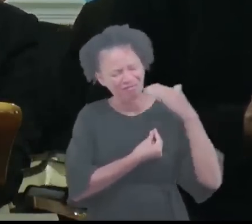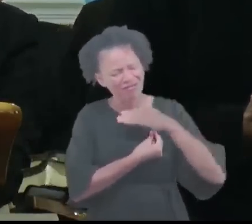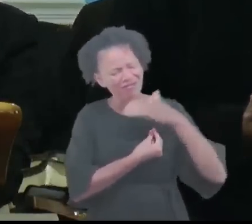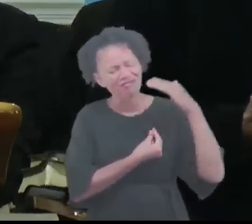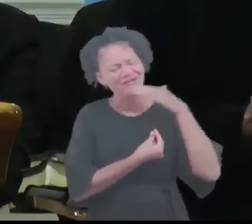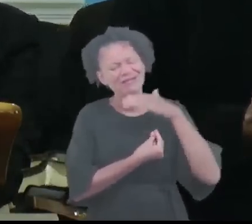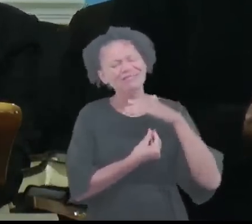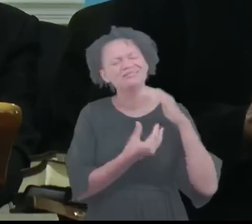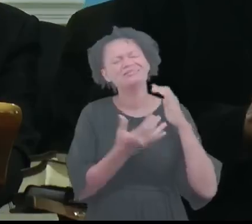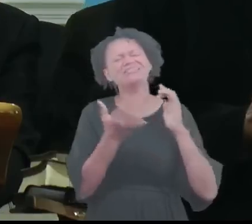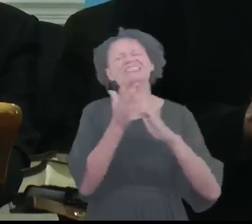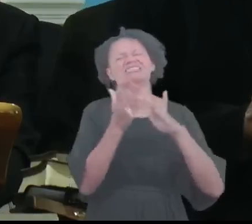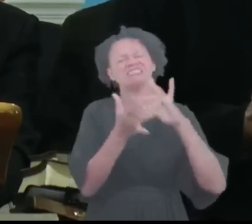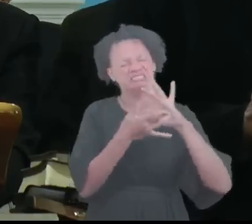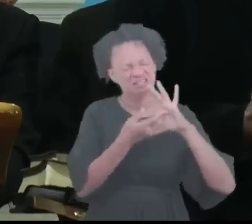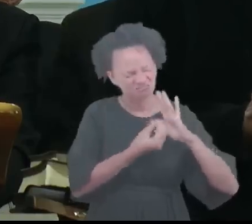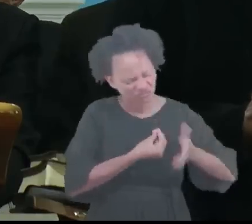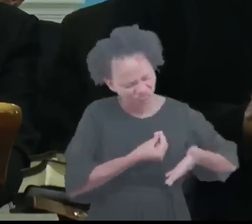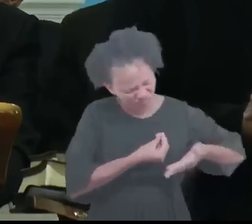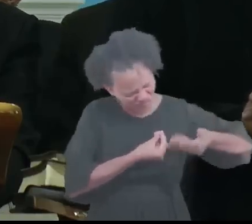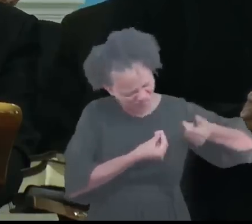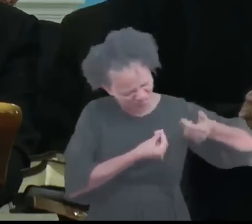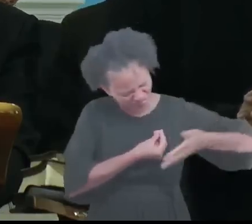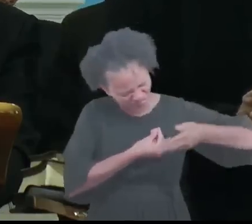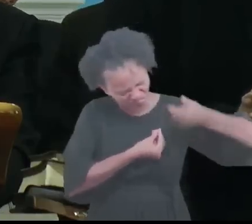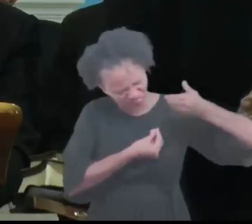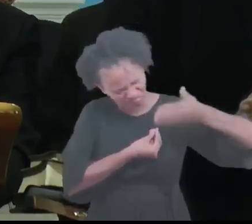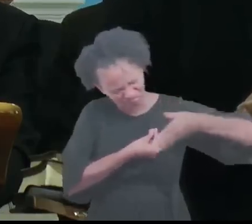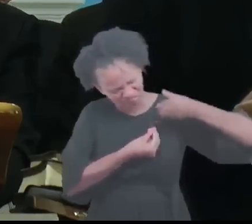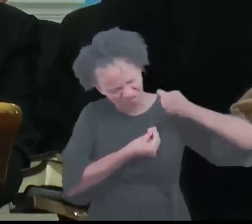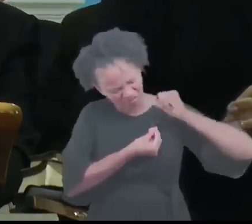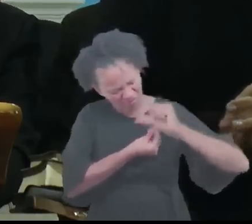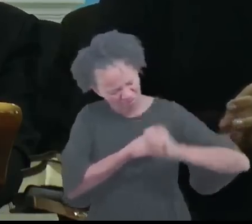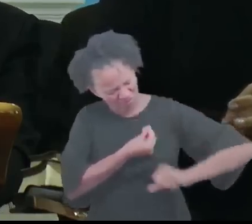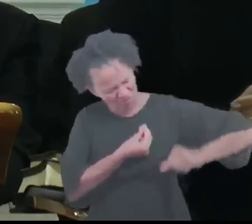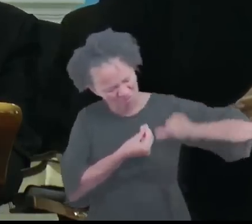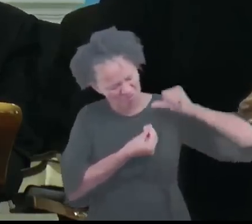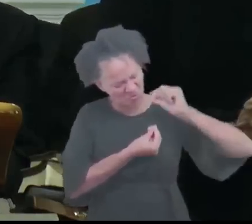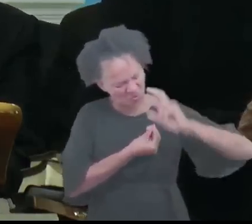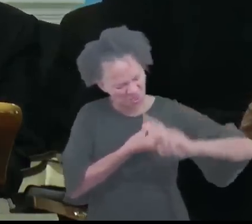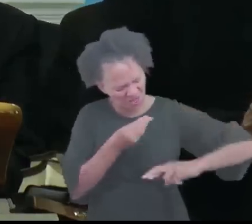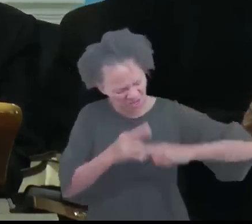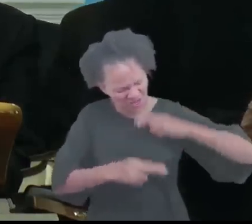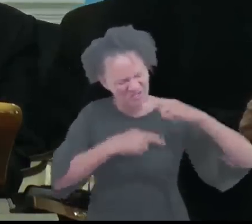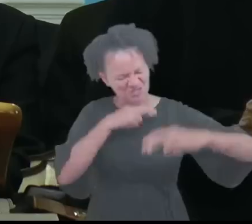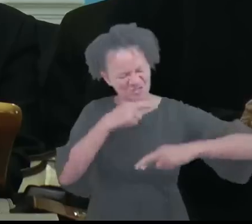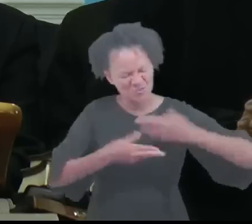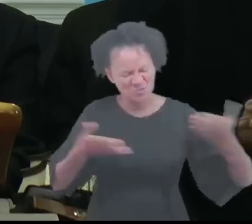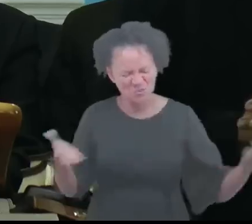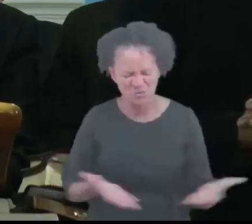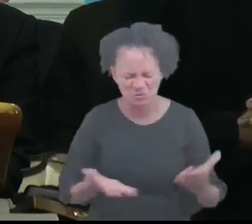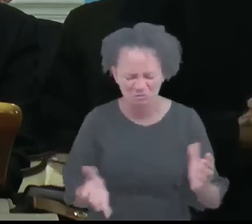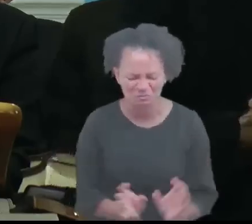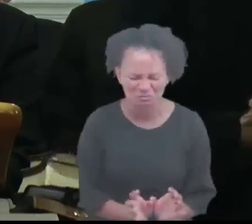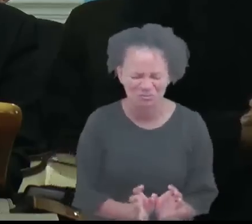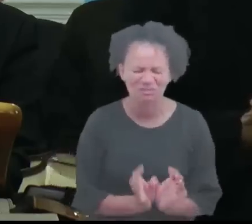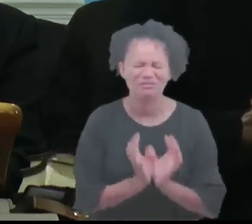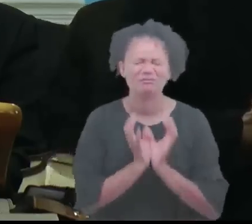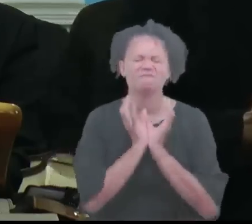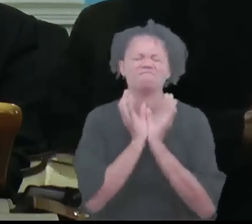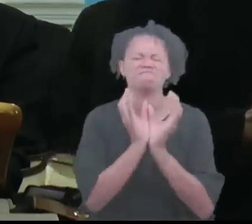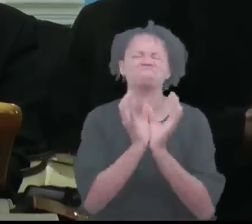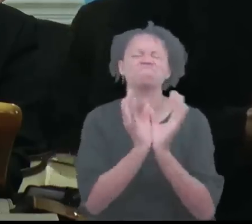Jesus vai dizer: vou tirar a ruga e vou te renovar nesta santa ceia.